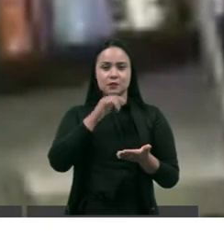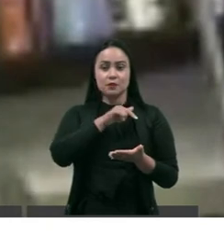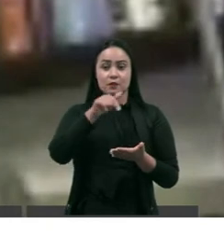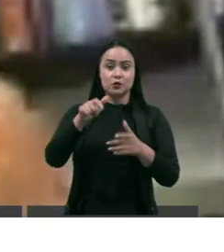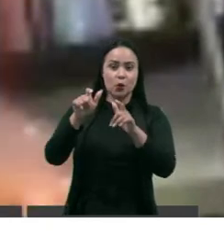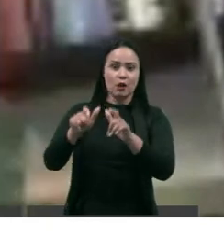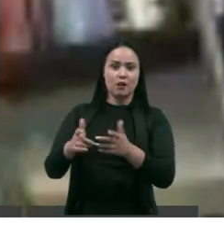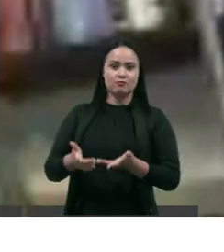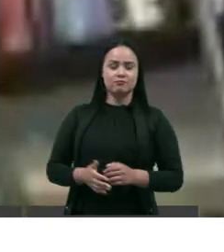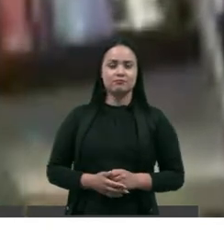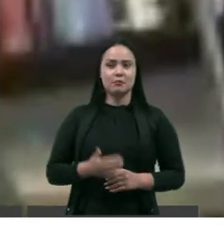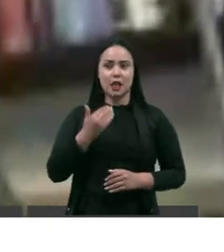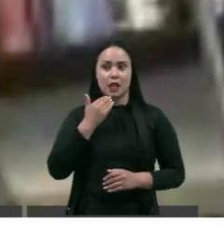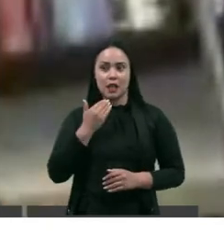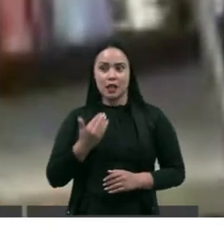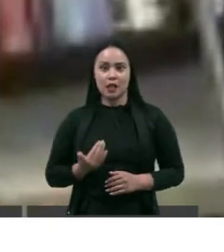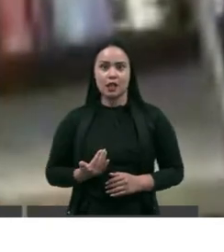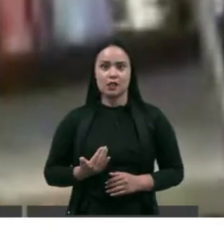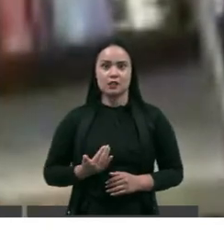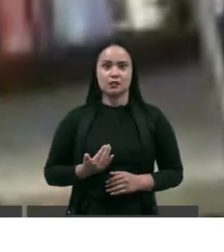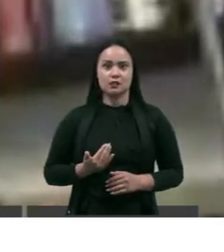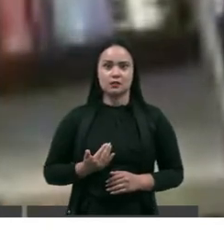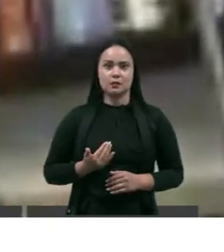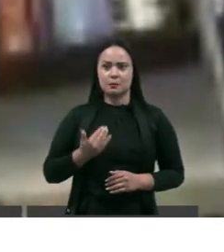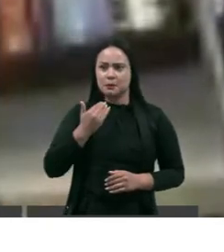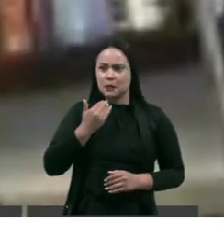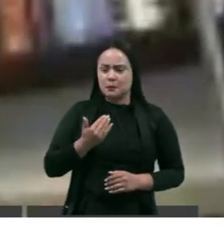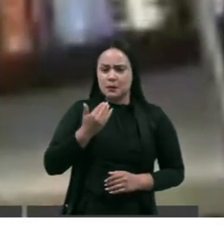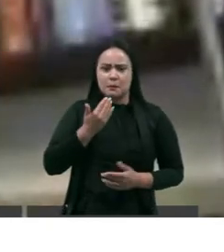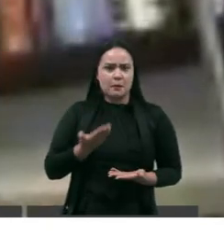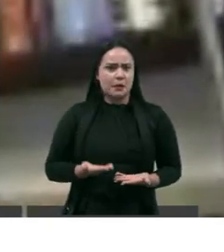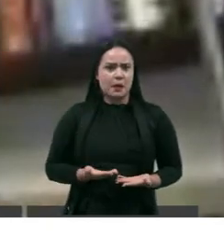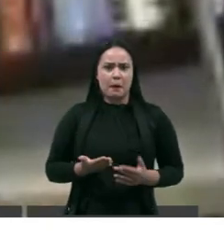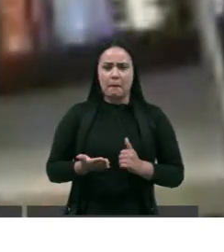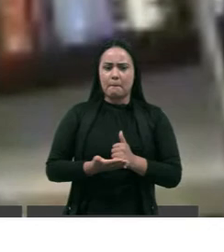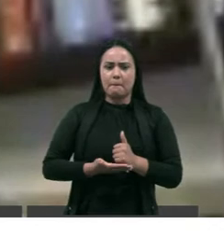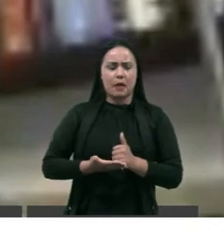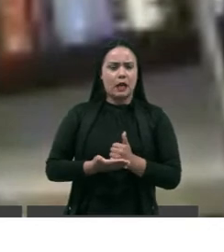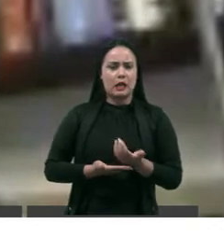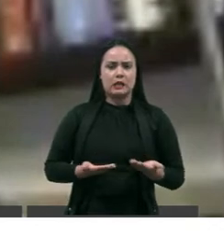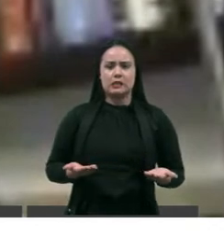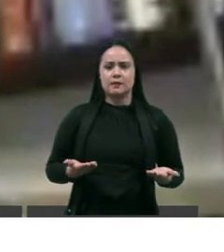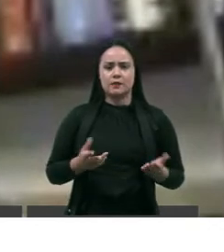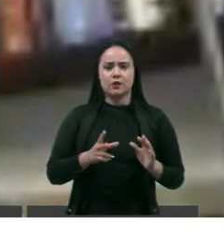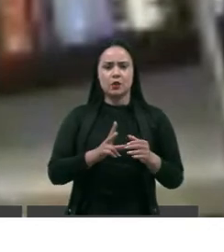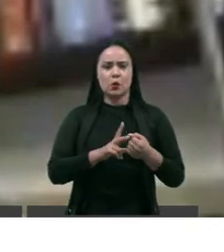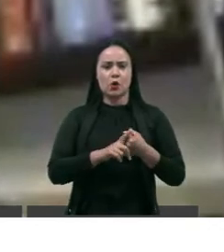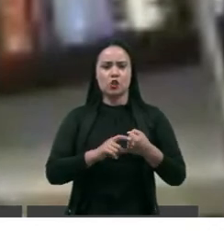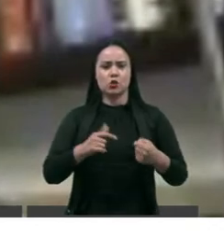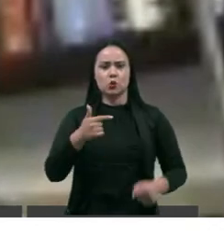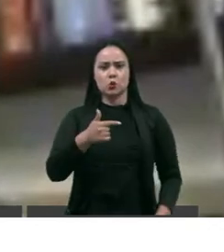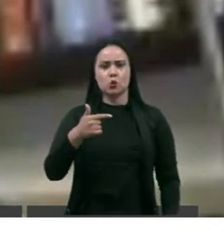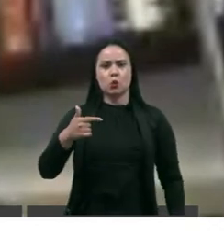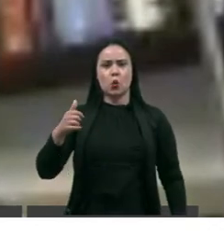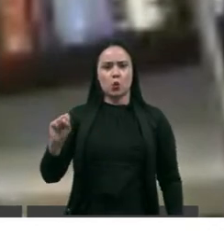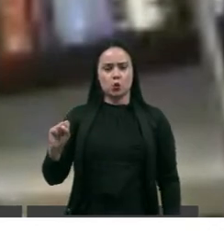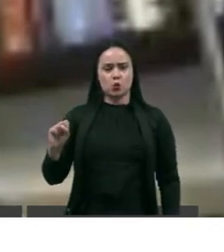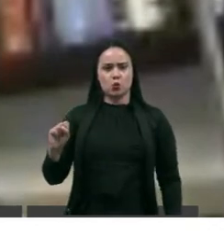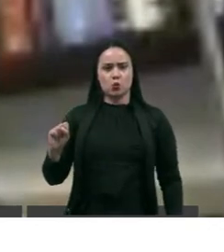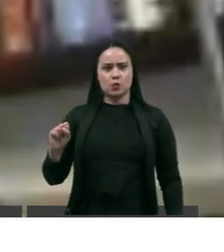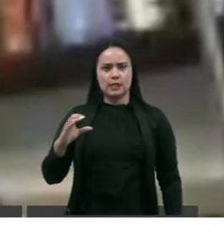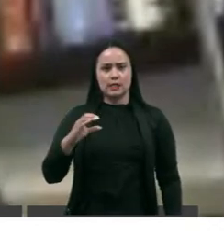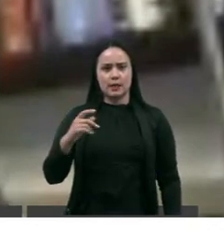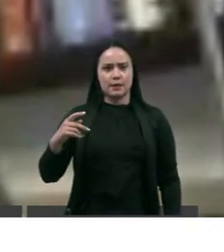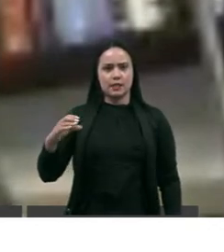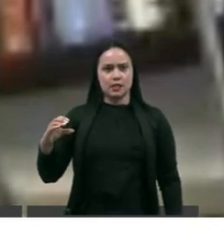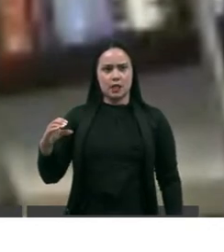vara. Eu peço, eu peticiono, seja com base no artigo 228 do